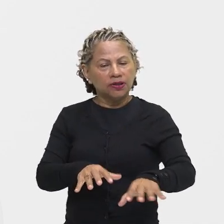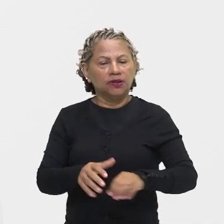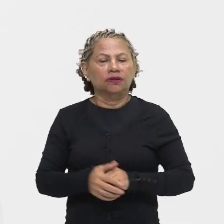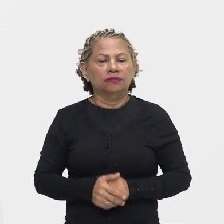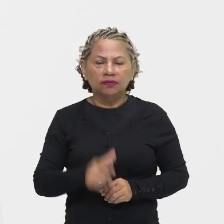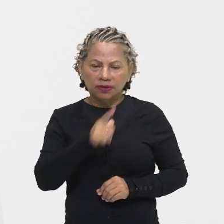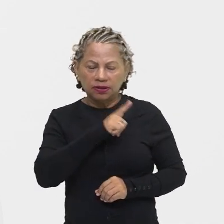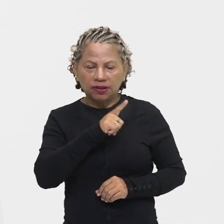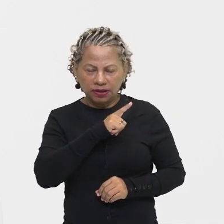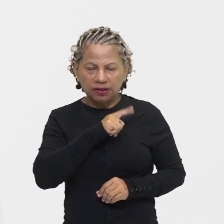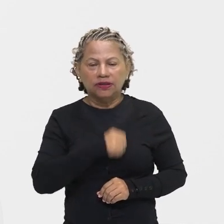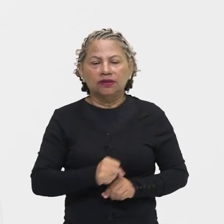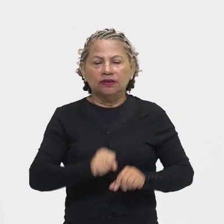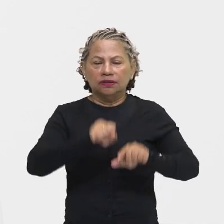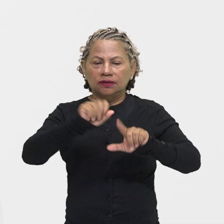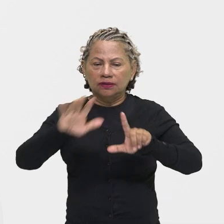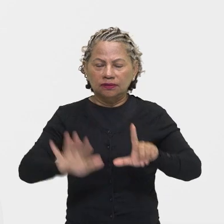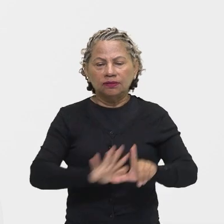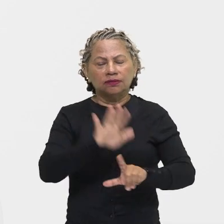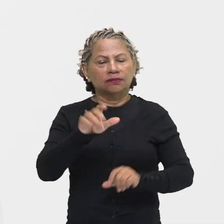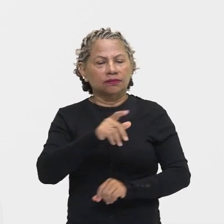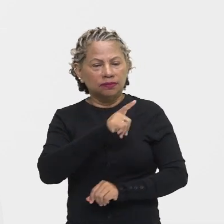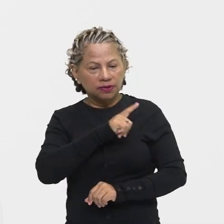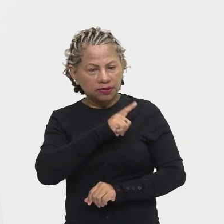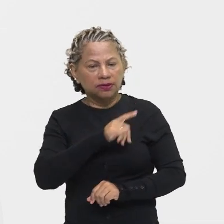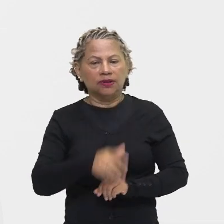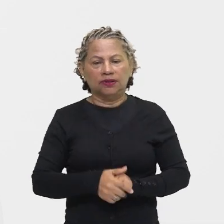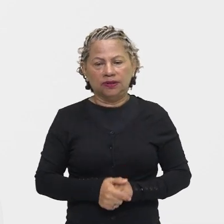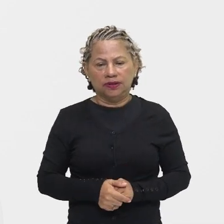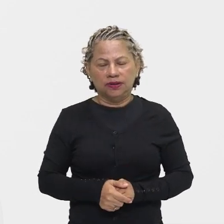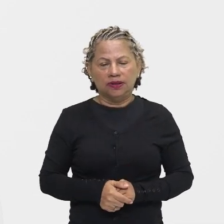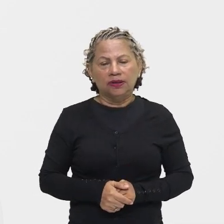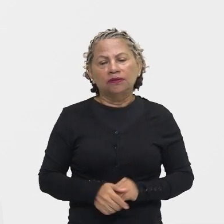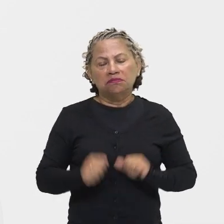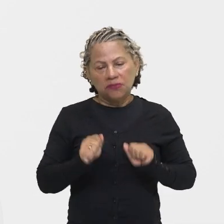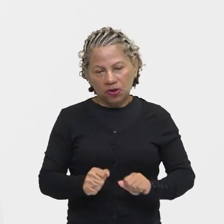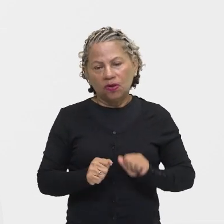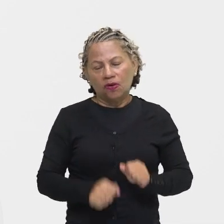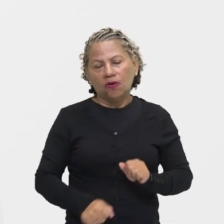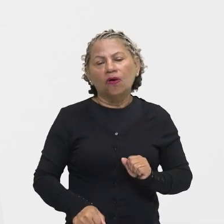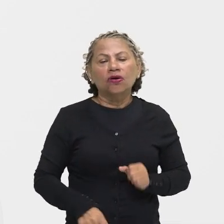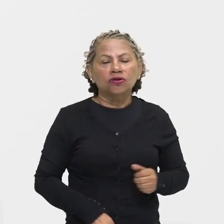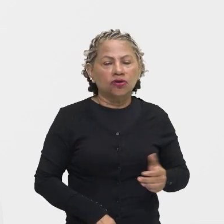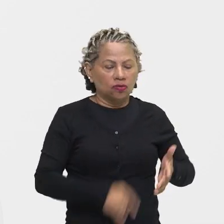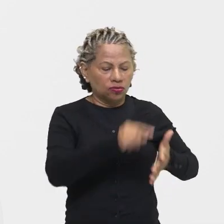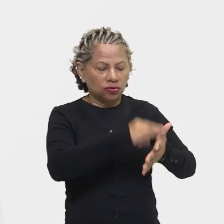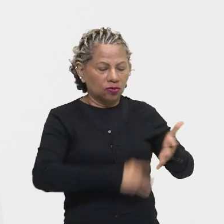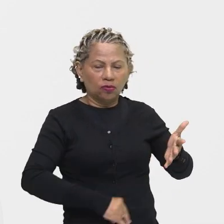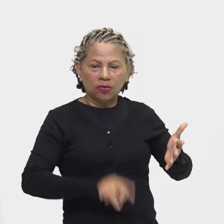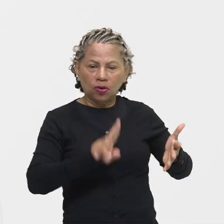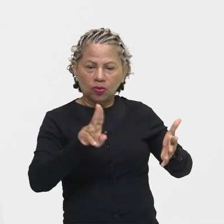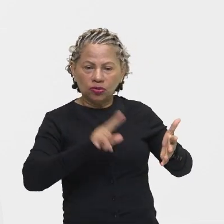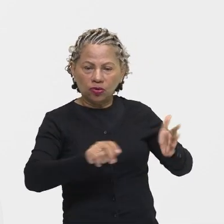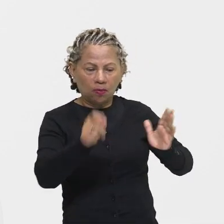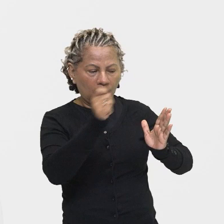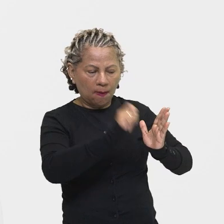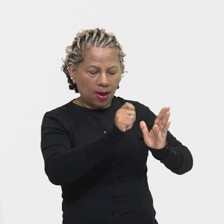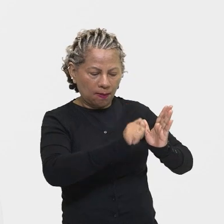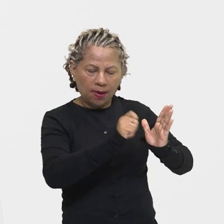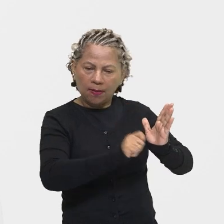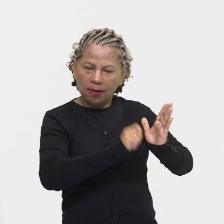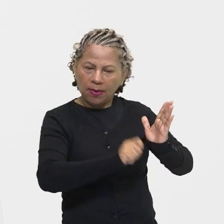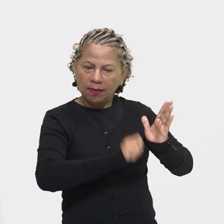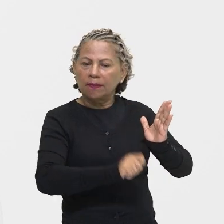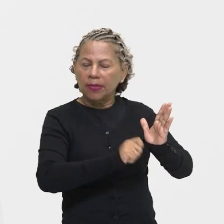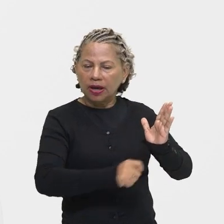através das plataformas de petição. O abaixo-assinado sempre foi uma ferramenta muito utilizada em